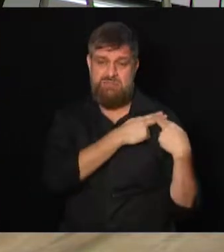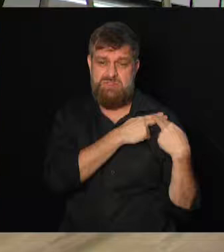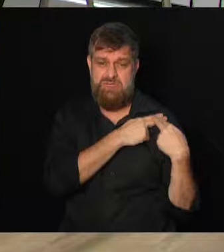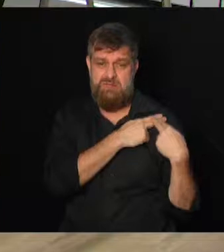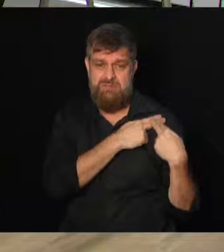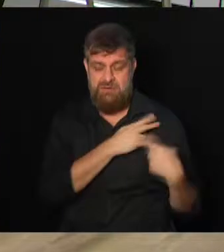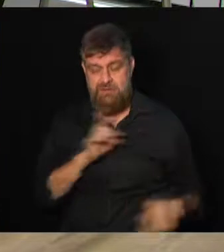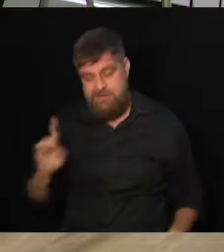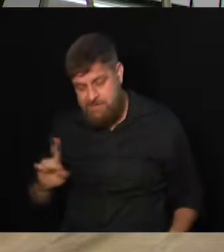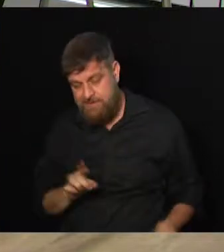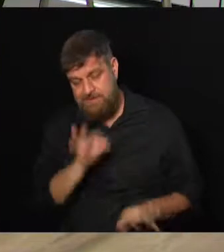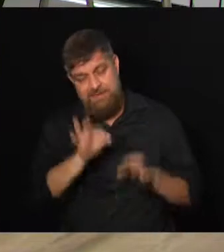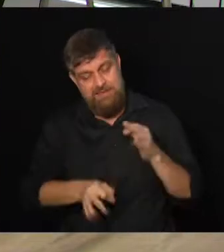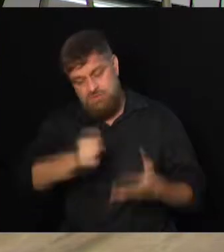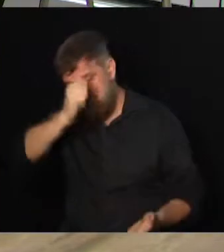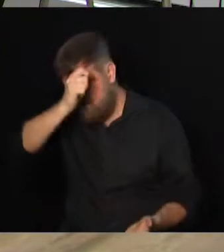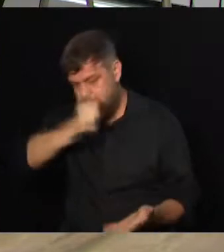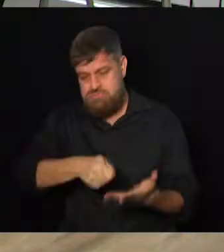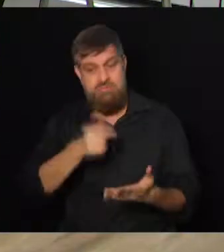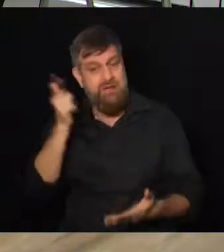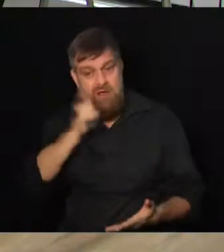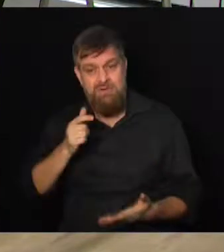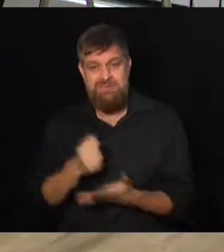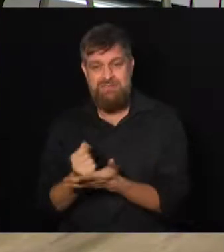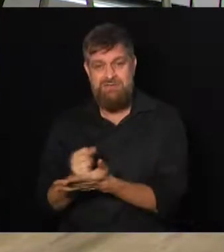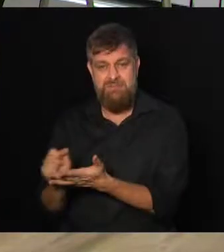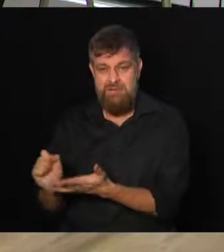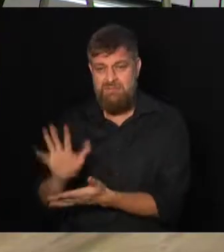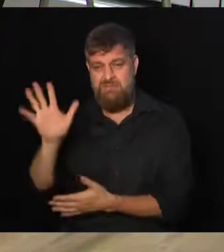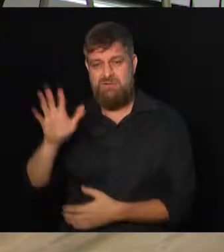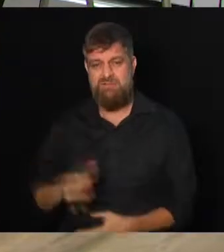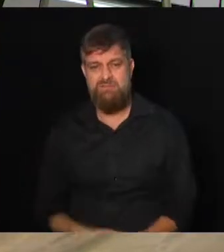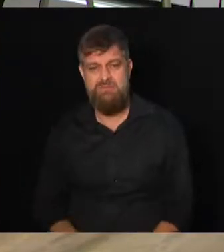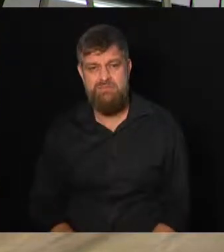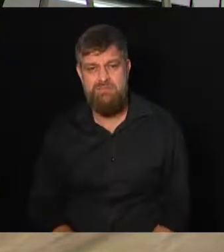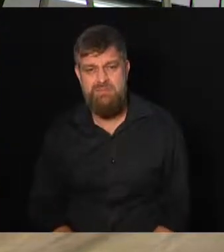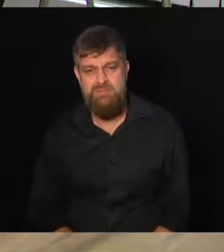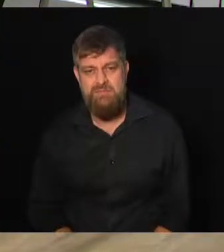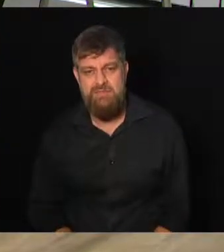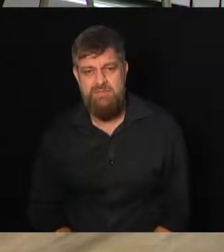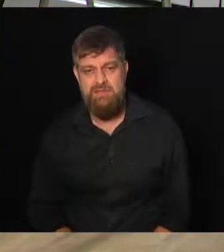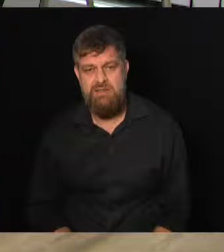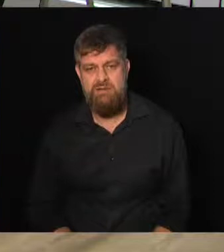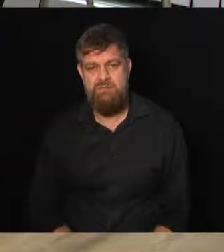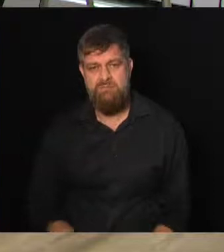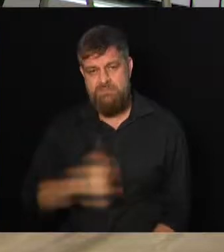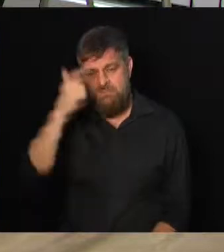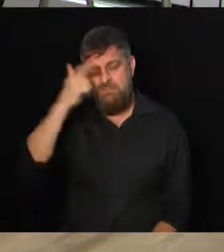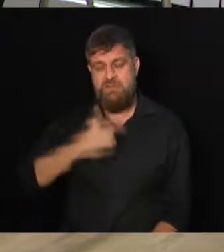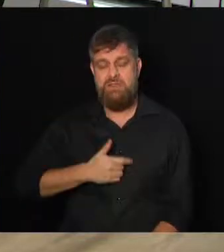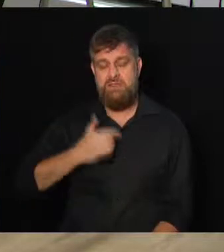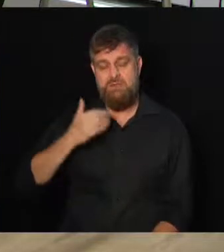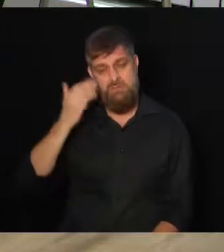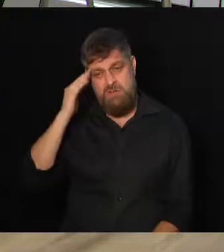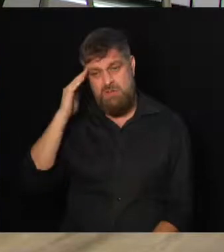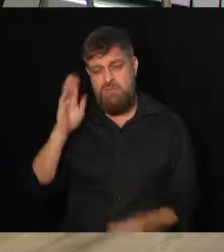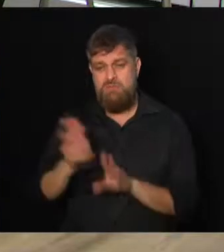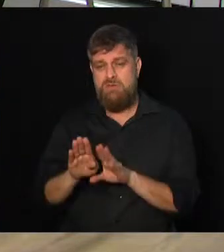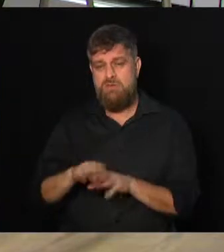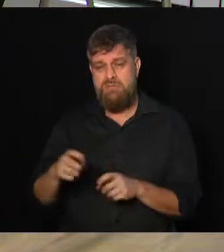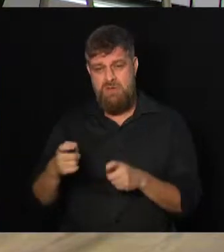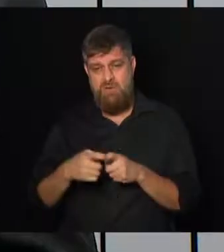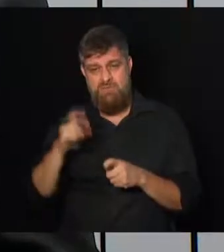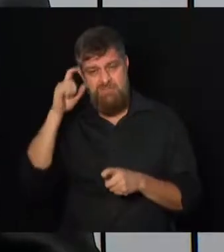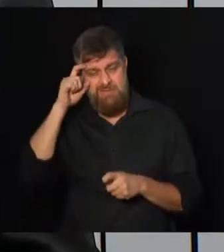aqui. Então, basicamente seria isso. Agora, eu entendo assim também, Mirna, que eu estava anotando aqui para falar, que o doutor falou com